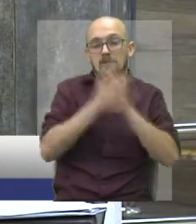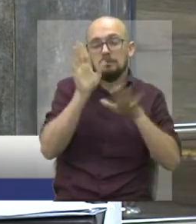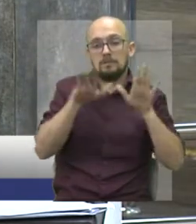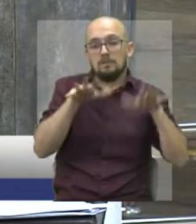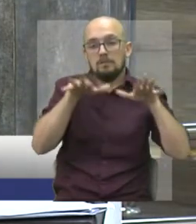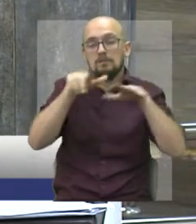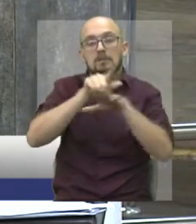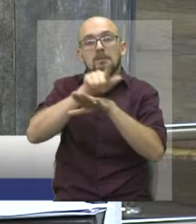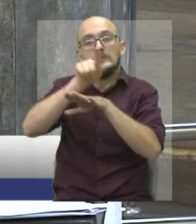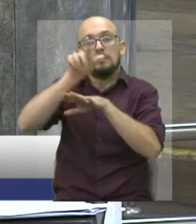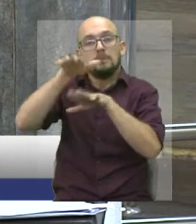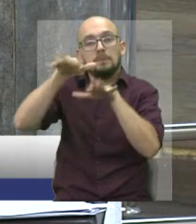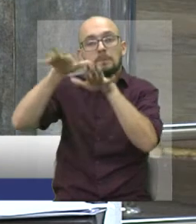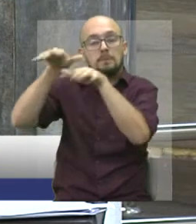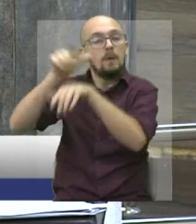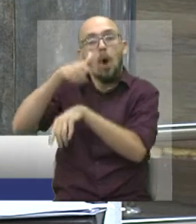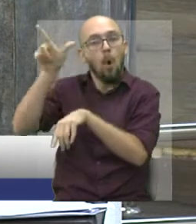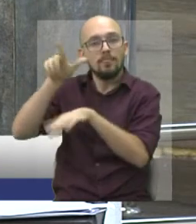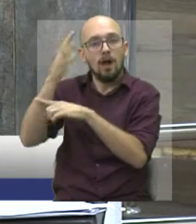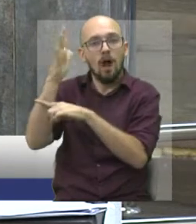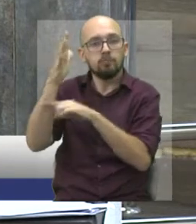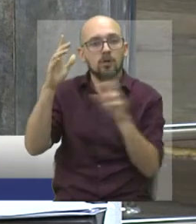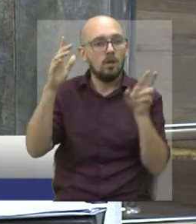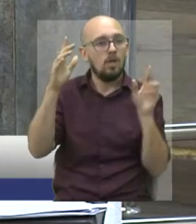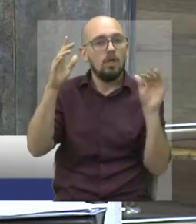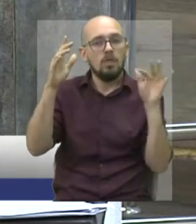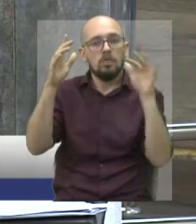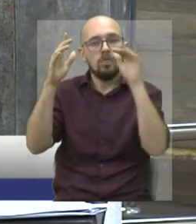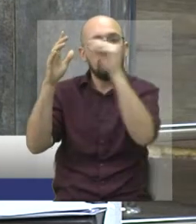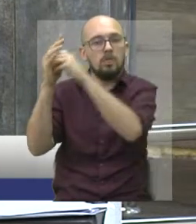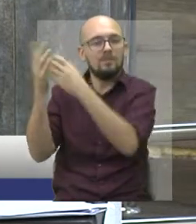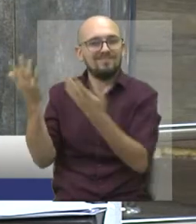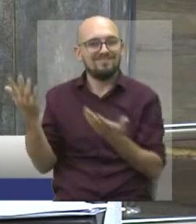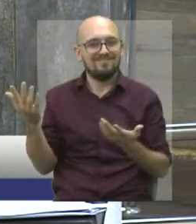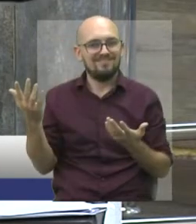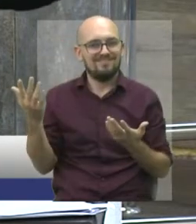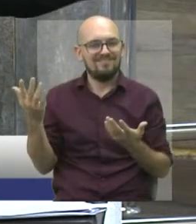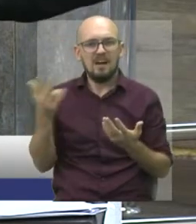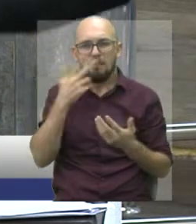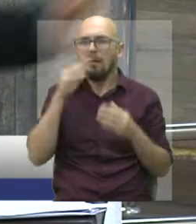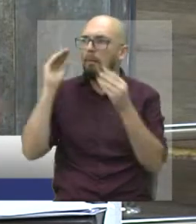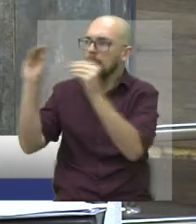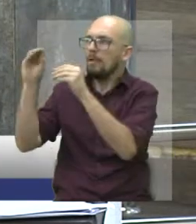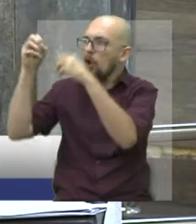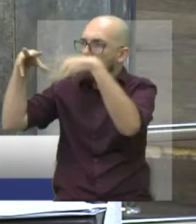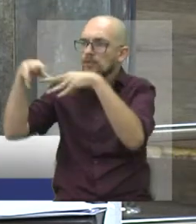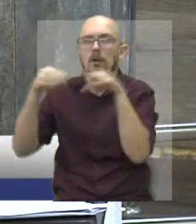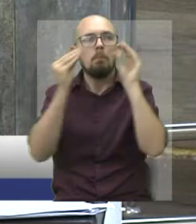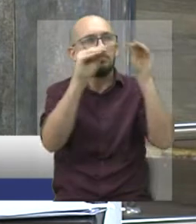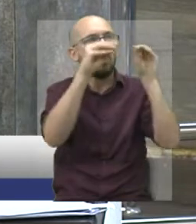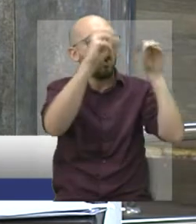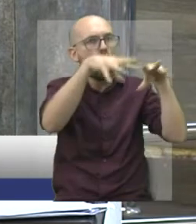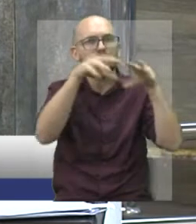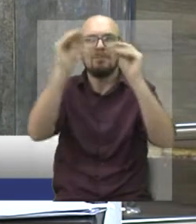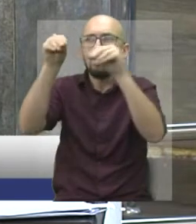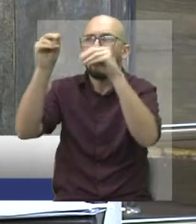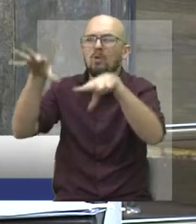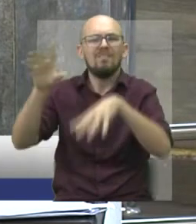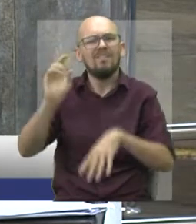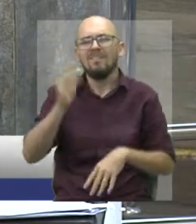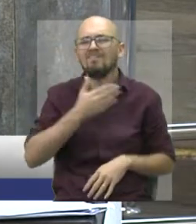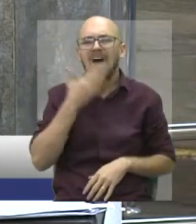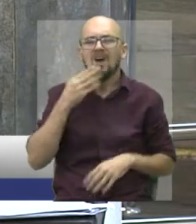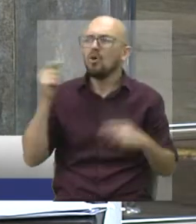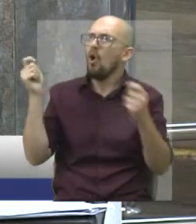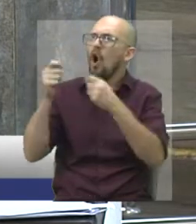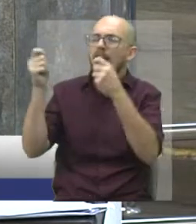interessante ir fiscalizando e podando essas árvores, ou até cortando, se for o caso, do que ficar pondo lâmpada em tudo. Vai pensar que o